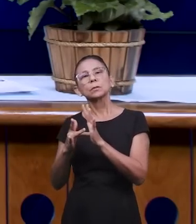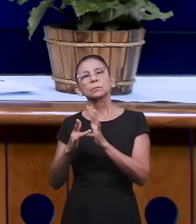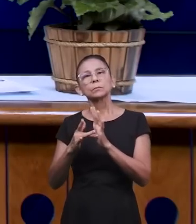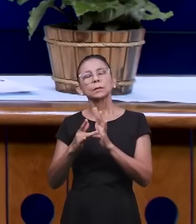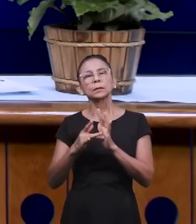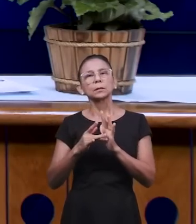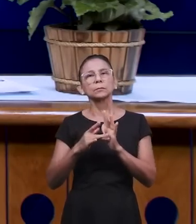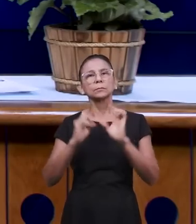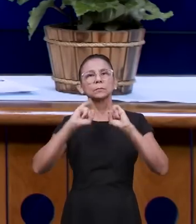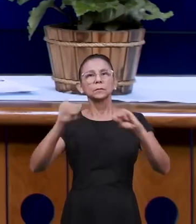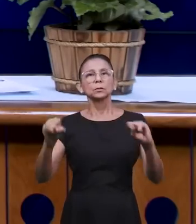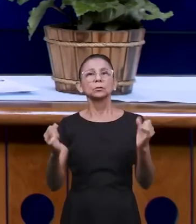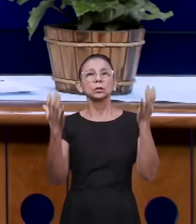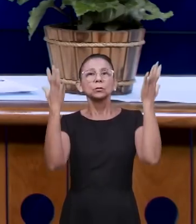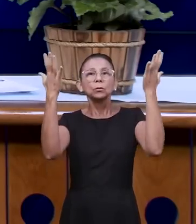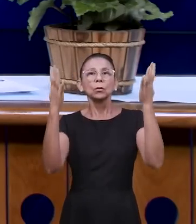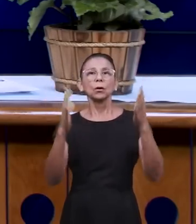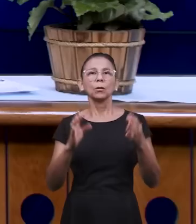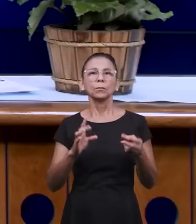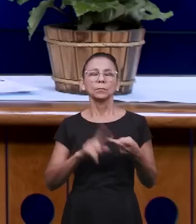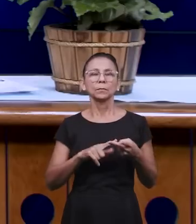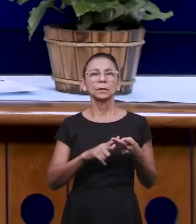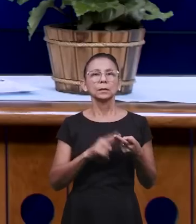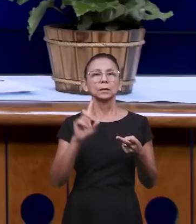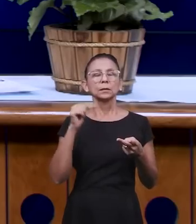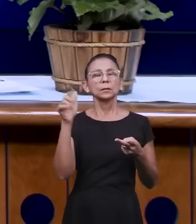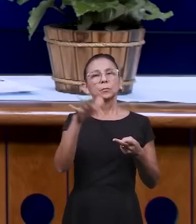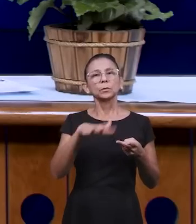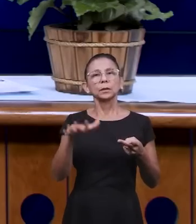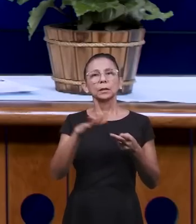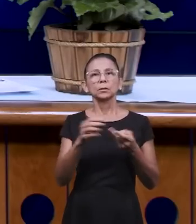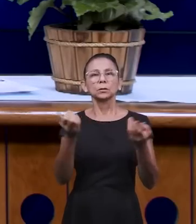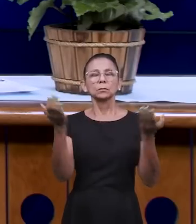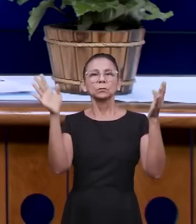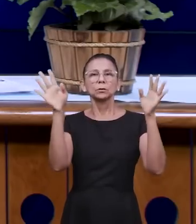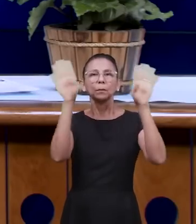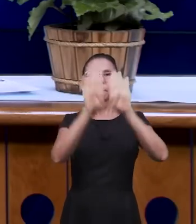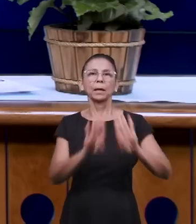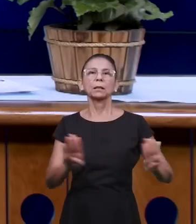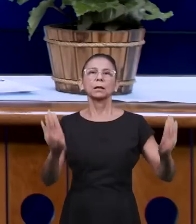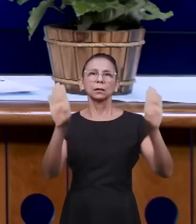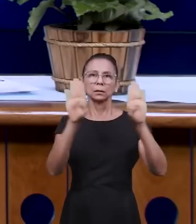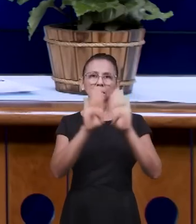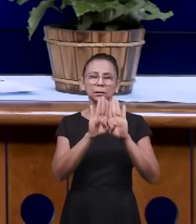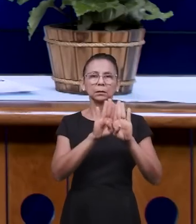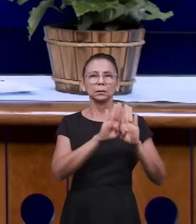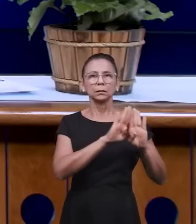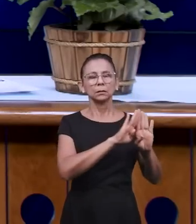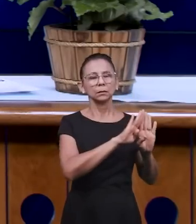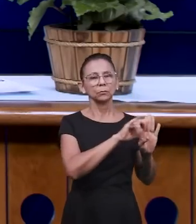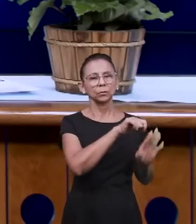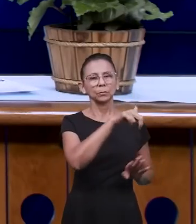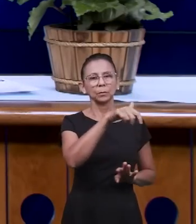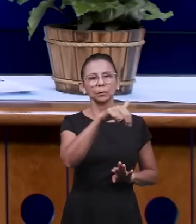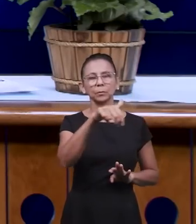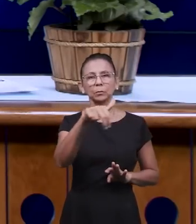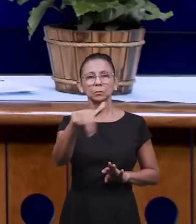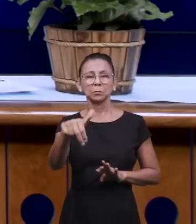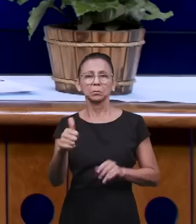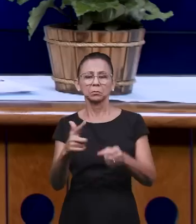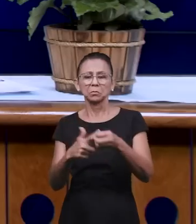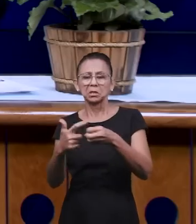ao nosso Deus que abençoe a sua palavra. O nosso assunto é Israel. Israel é o nome de um povo, é o nome